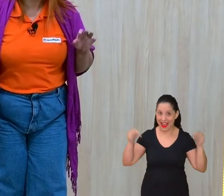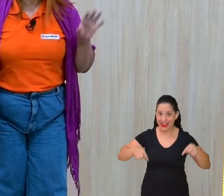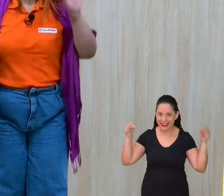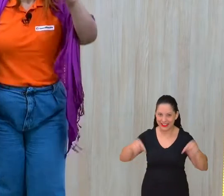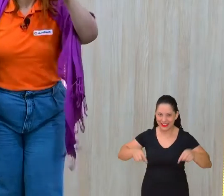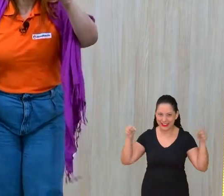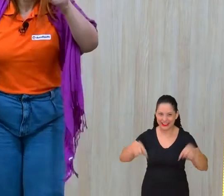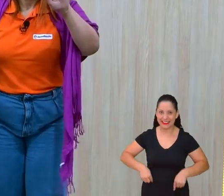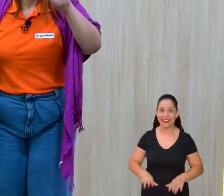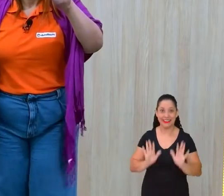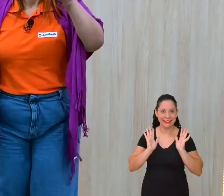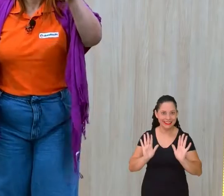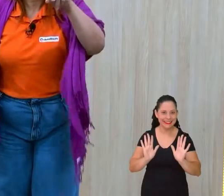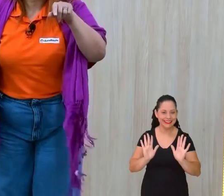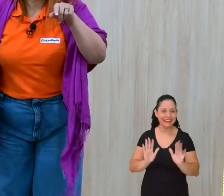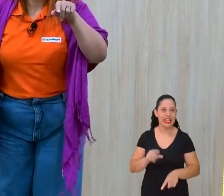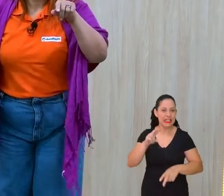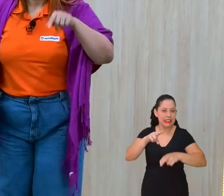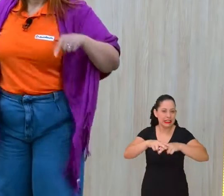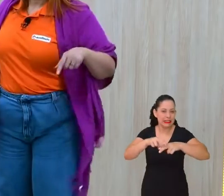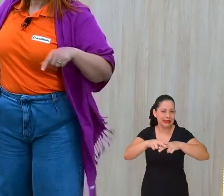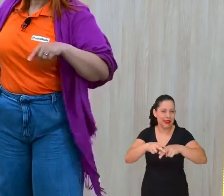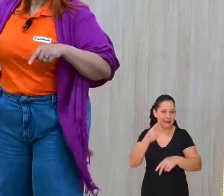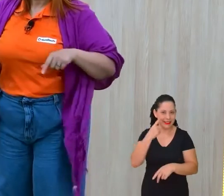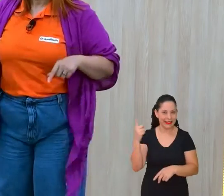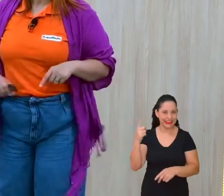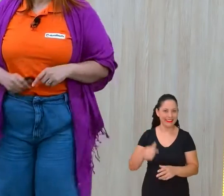já. Senta aí.